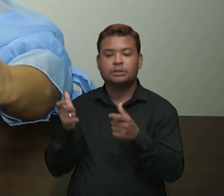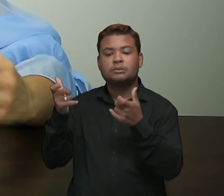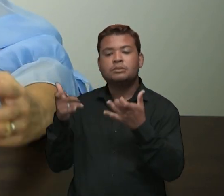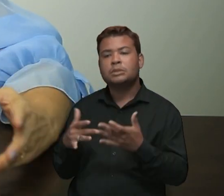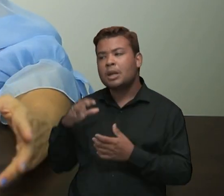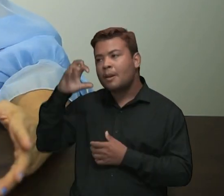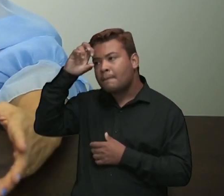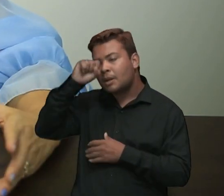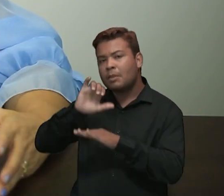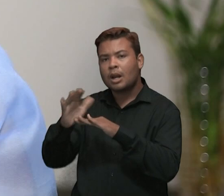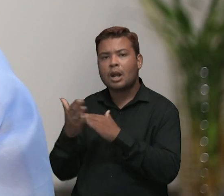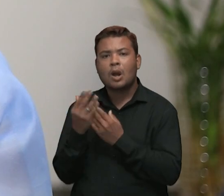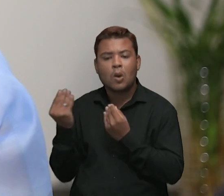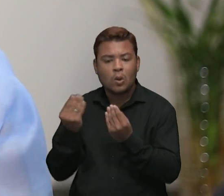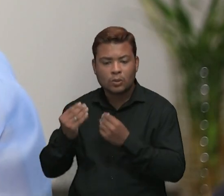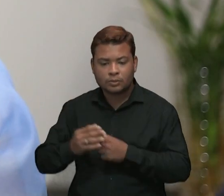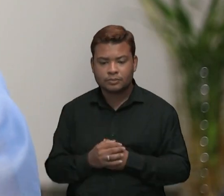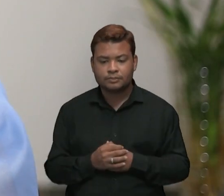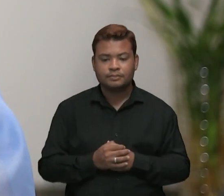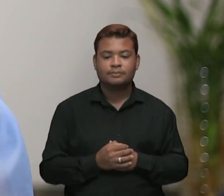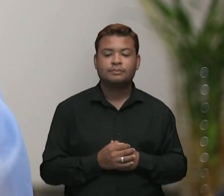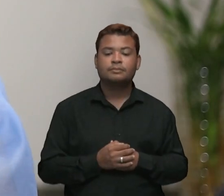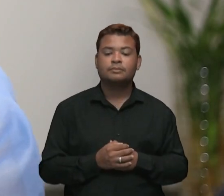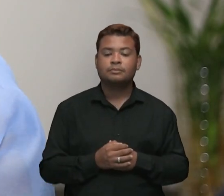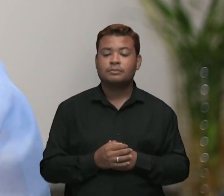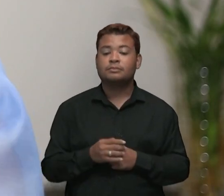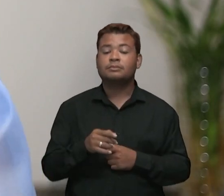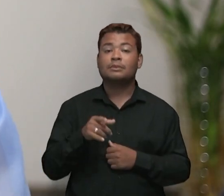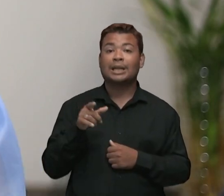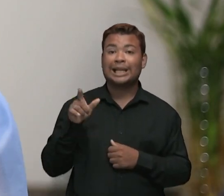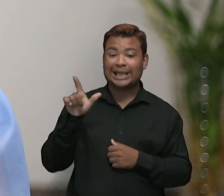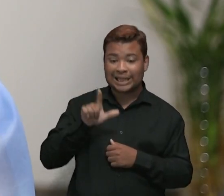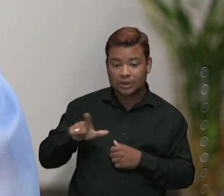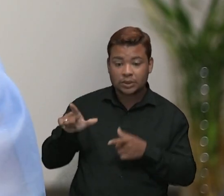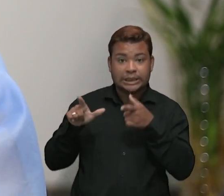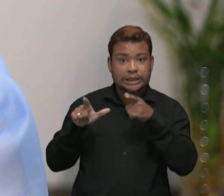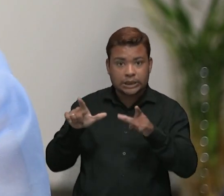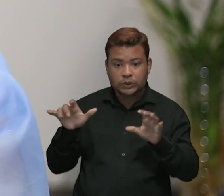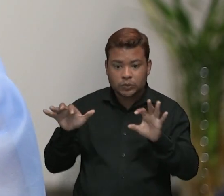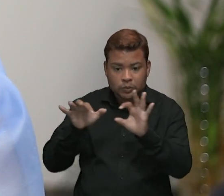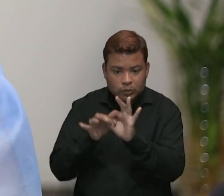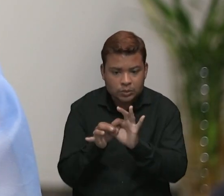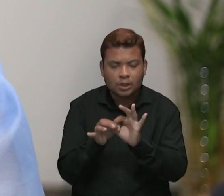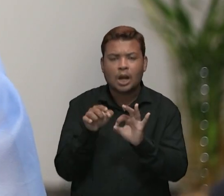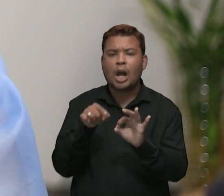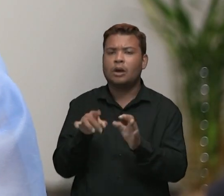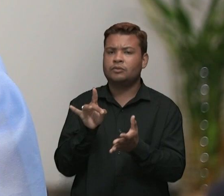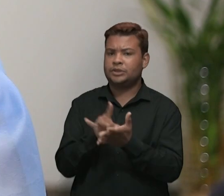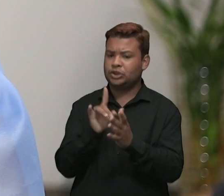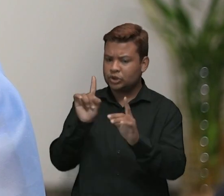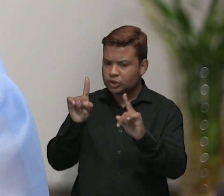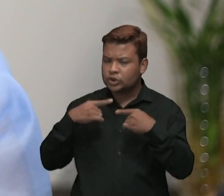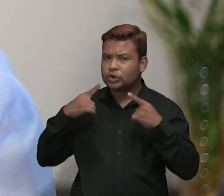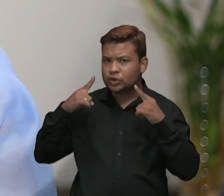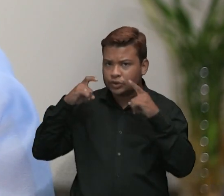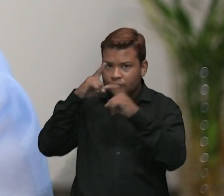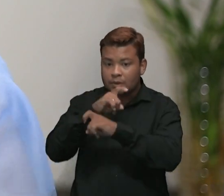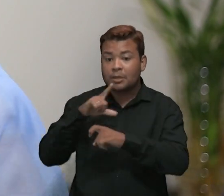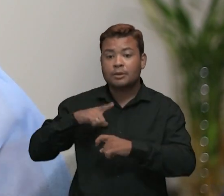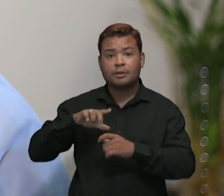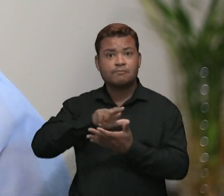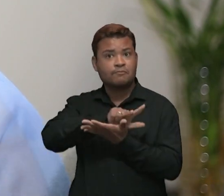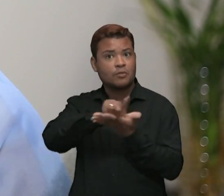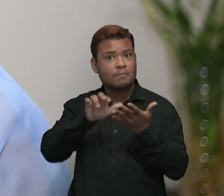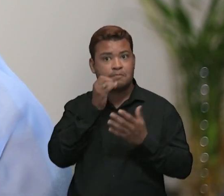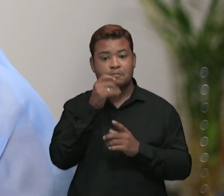e colaboração. Aprender língua com literatura é um desafio grande, mas existem muitas vantagens,